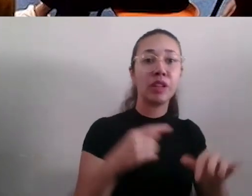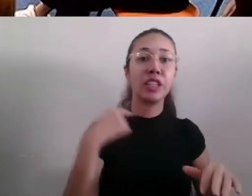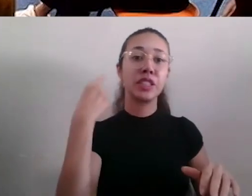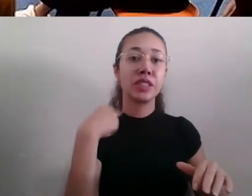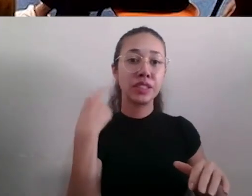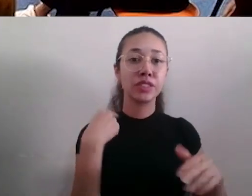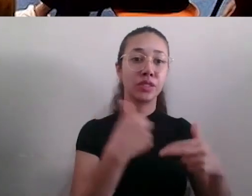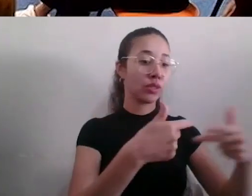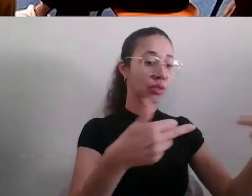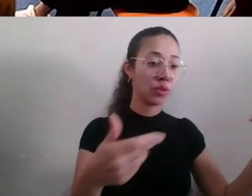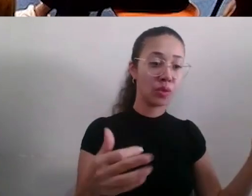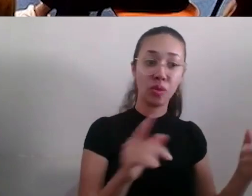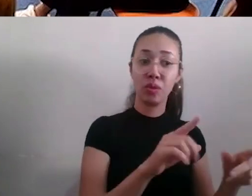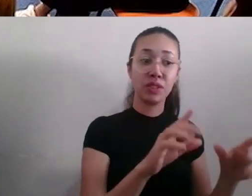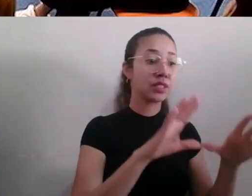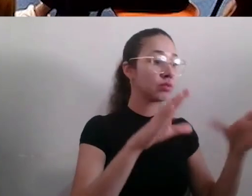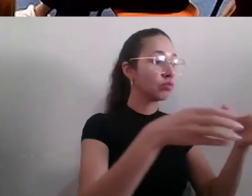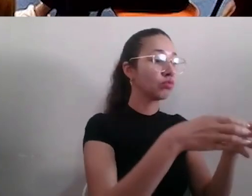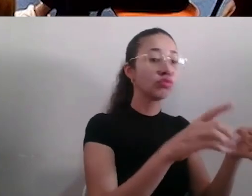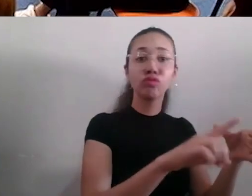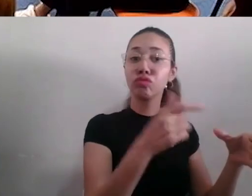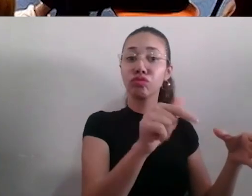relação com o judiciário na equipe.